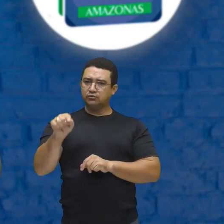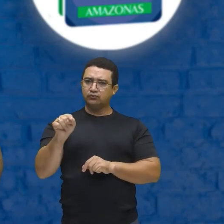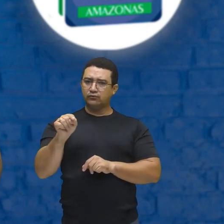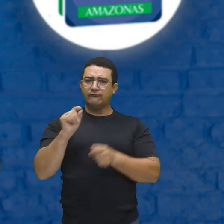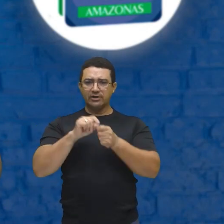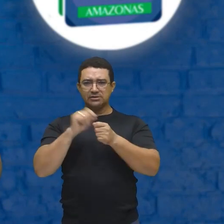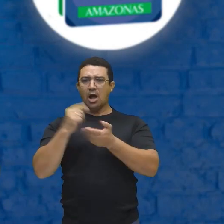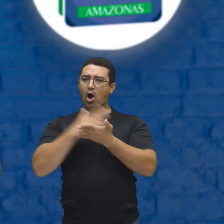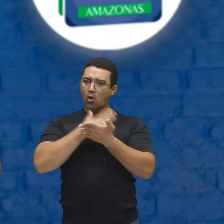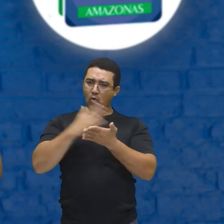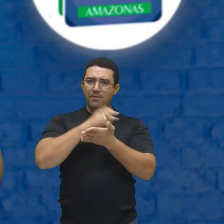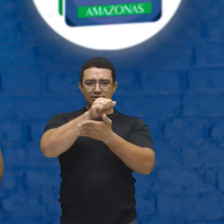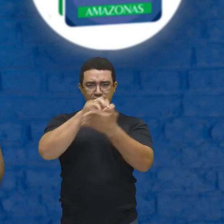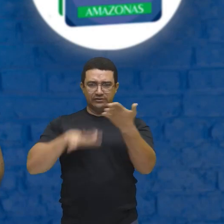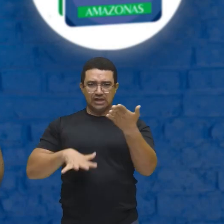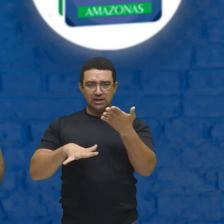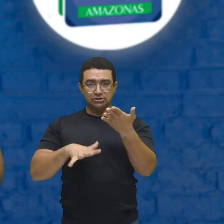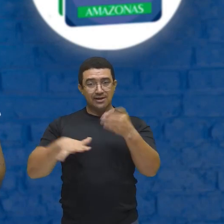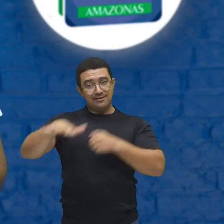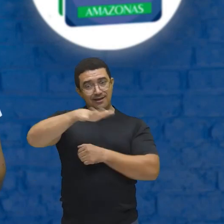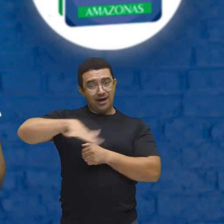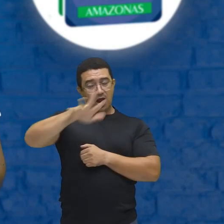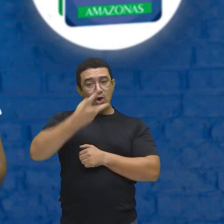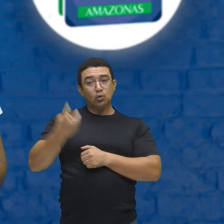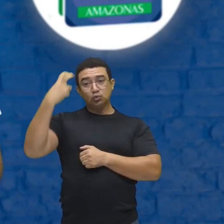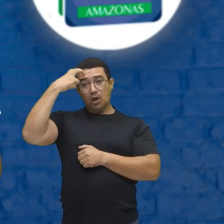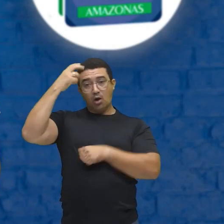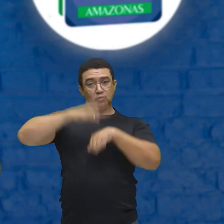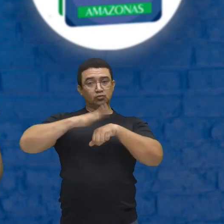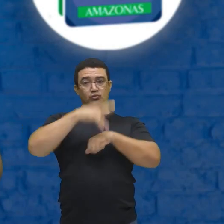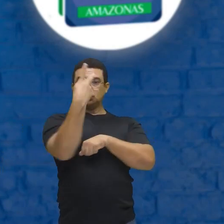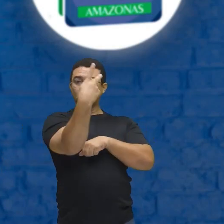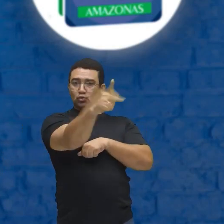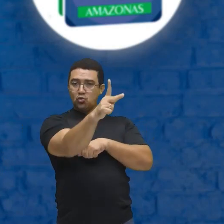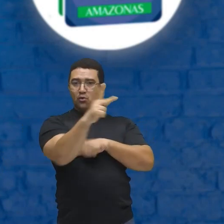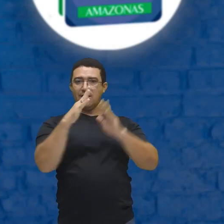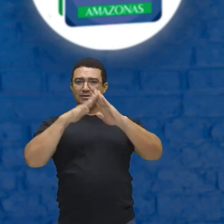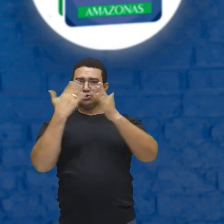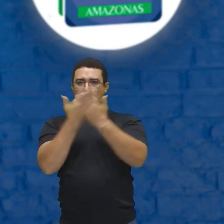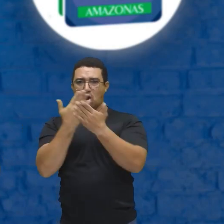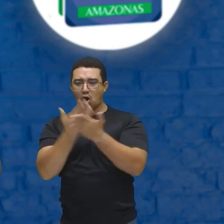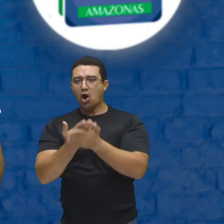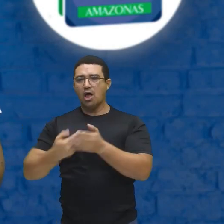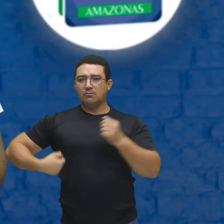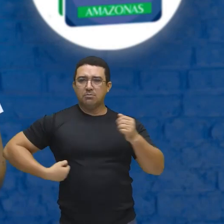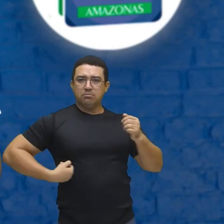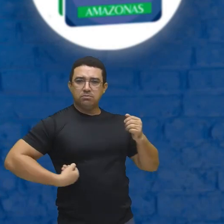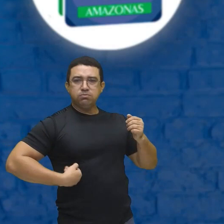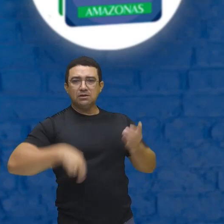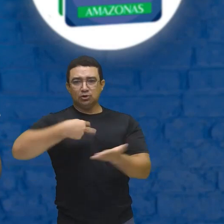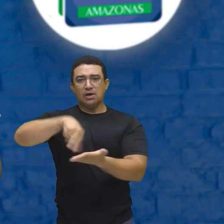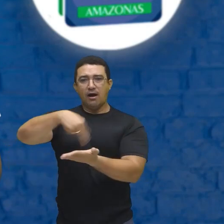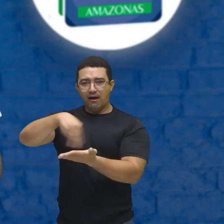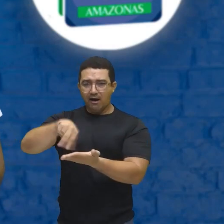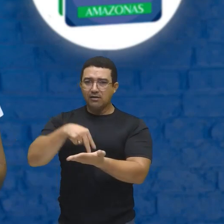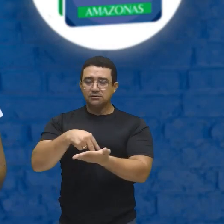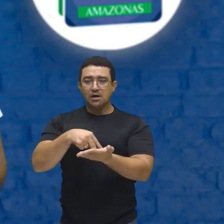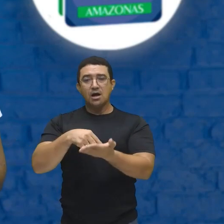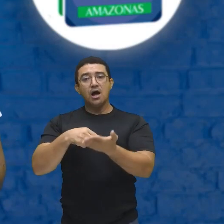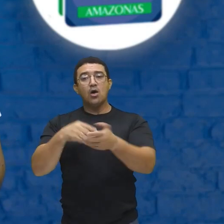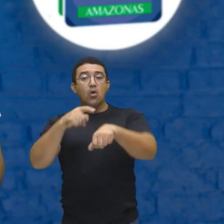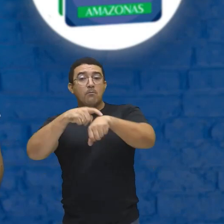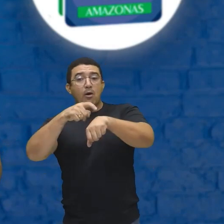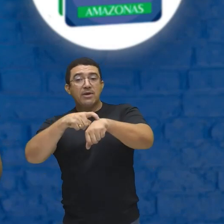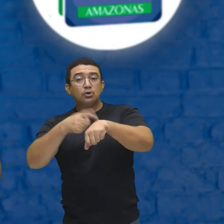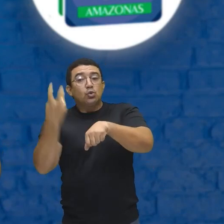atividade do repertório cultural aí na sua escola, uma quadrilha, uma dança, algum momento cultural que